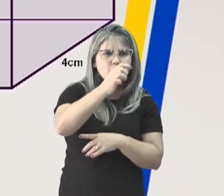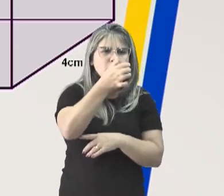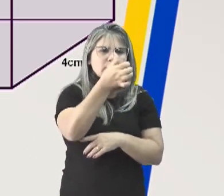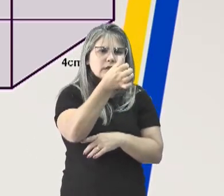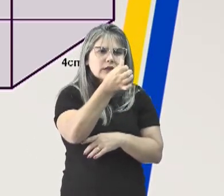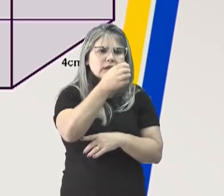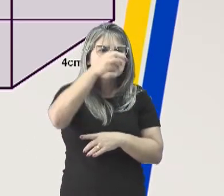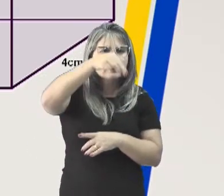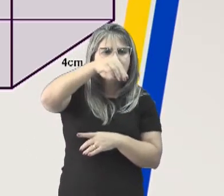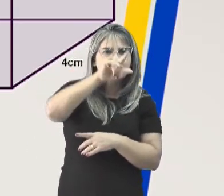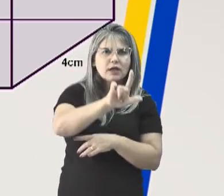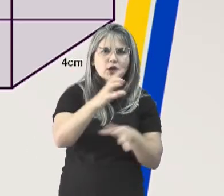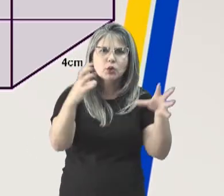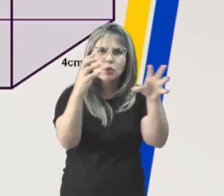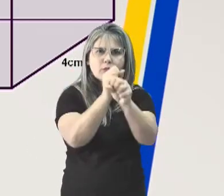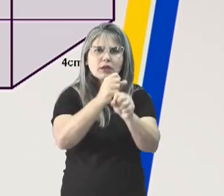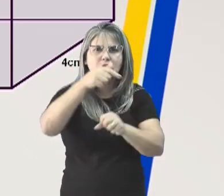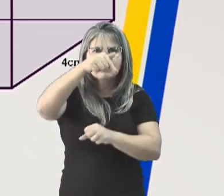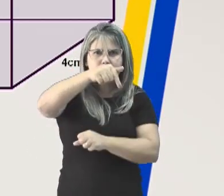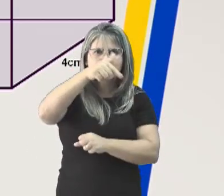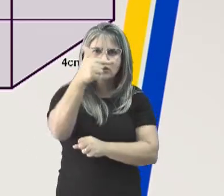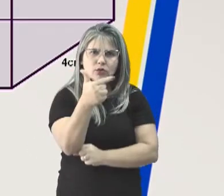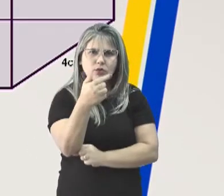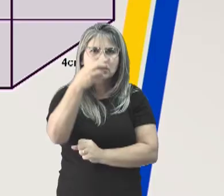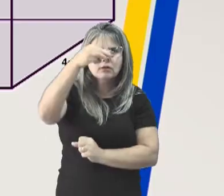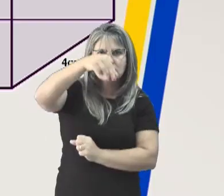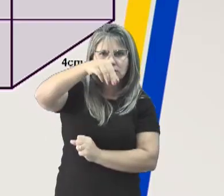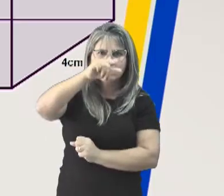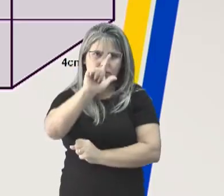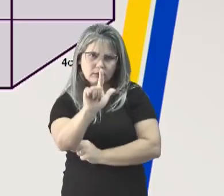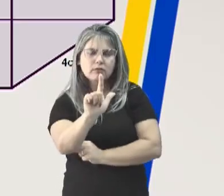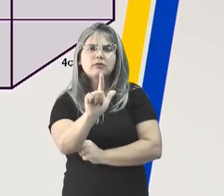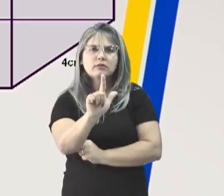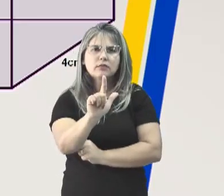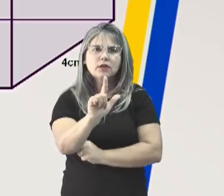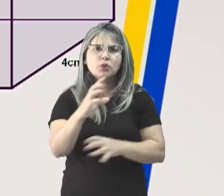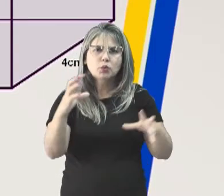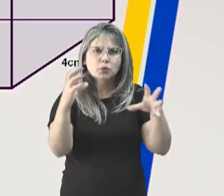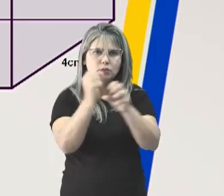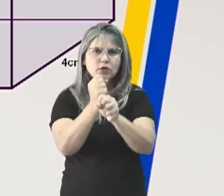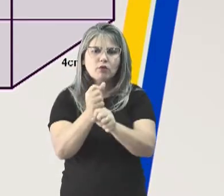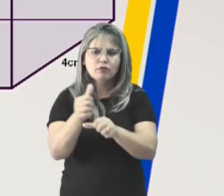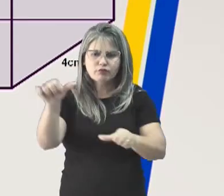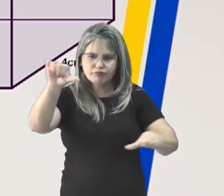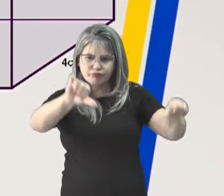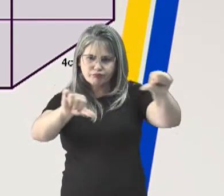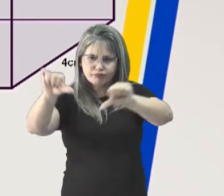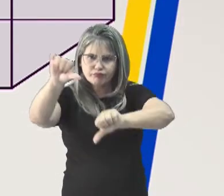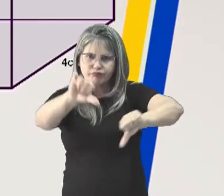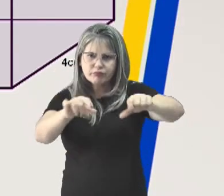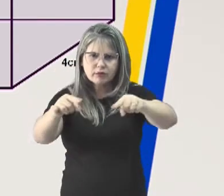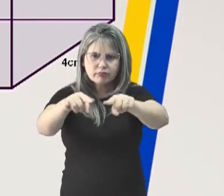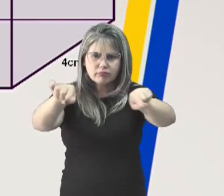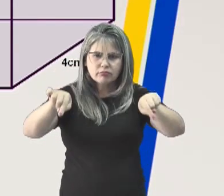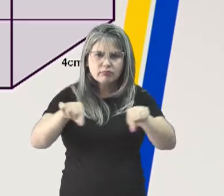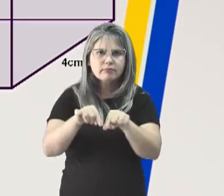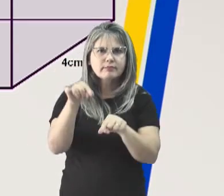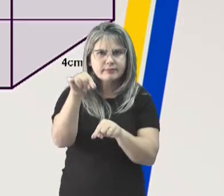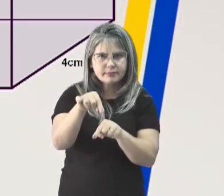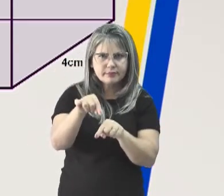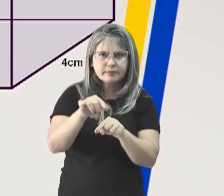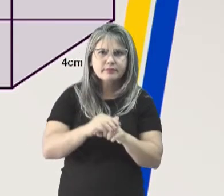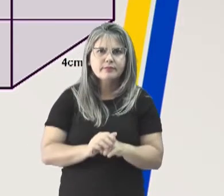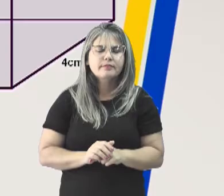72 ml. Ok, esse é o total de líquido que eu vou derramar ali dentro. E aí o volume